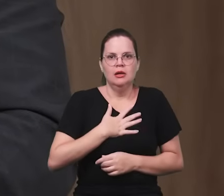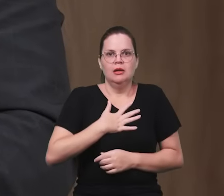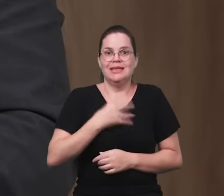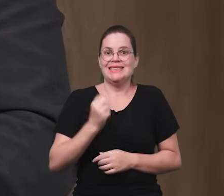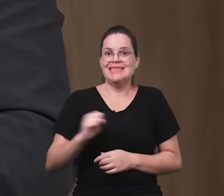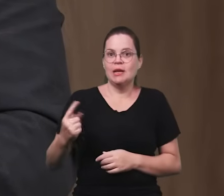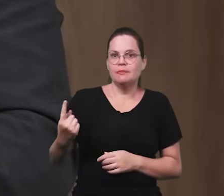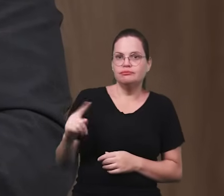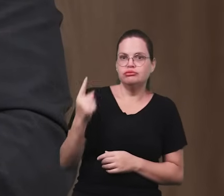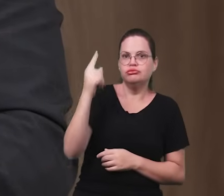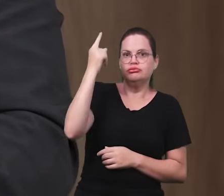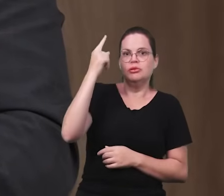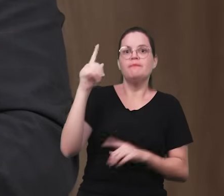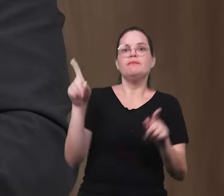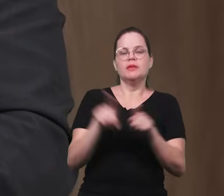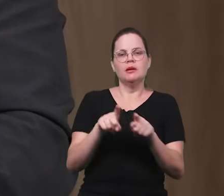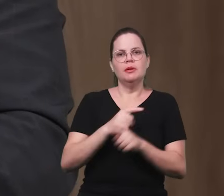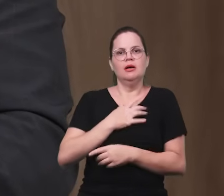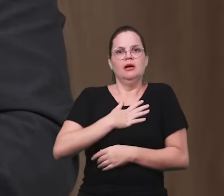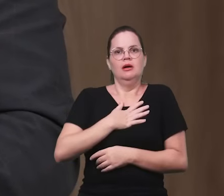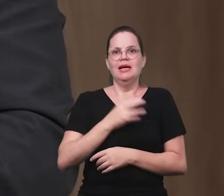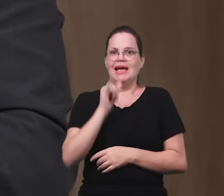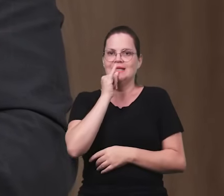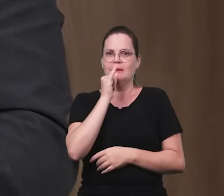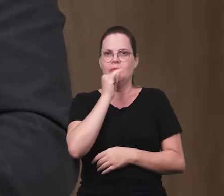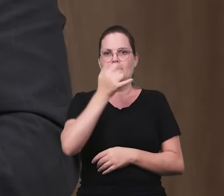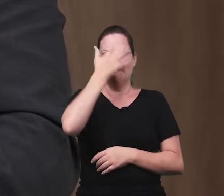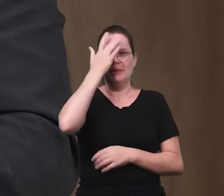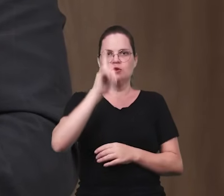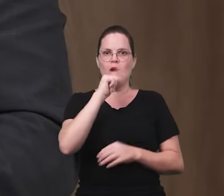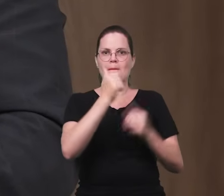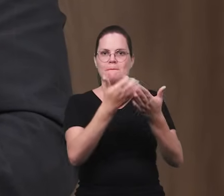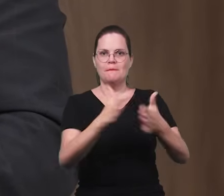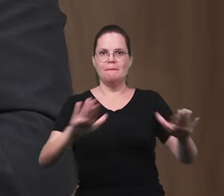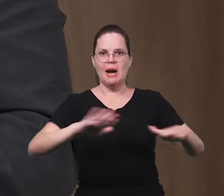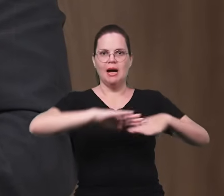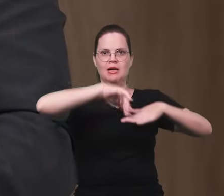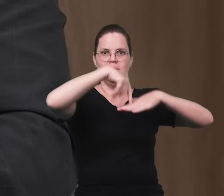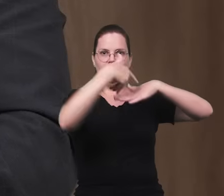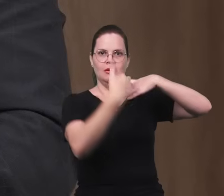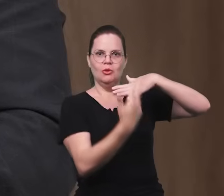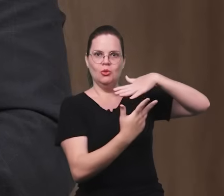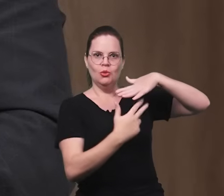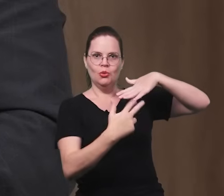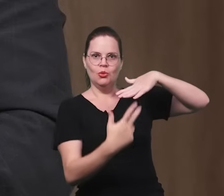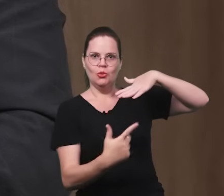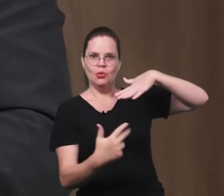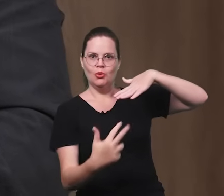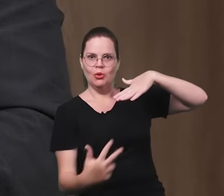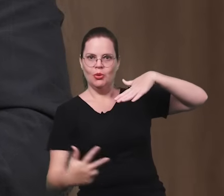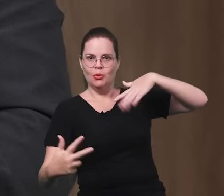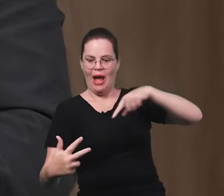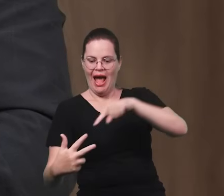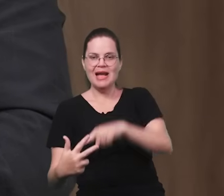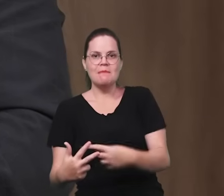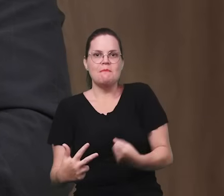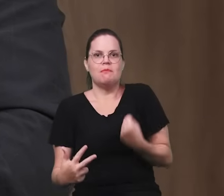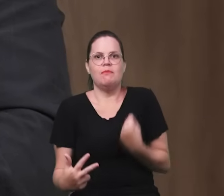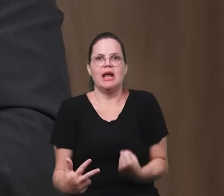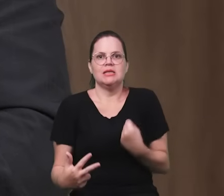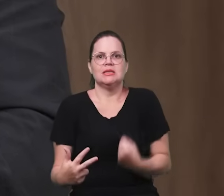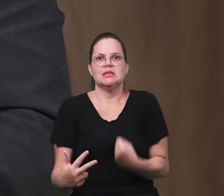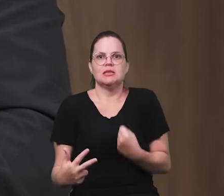acontece com os mergulhadores, né? Quando vão a uma profundidade muito grande, a pressão ali é muito alta. Isso cria